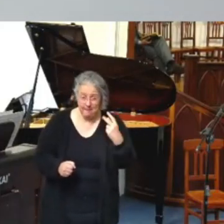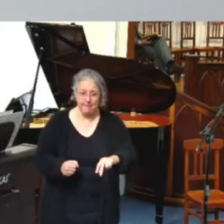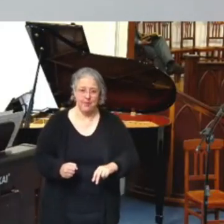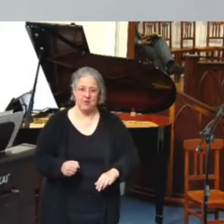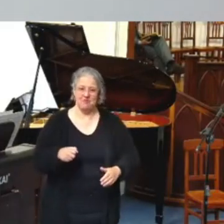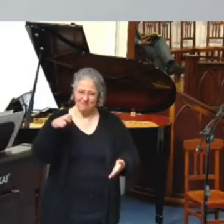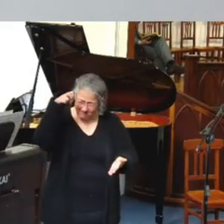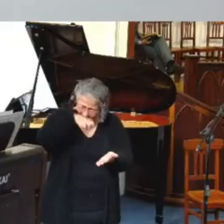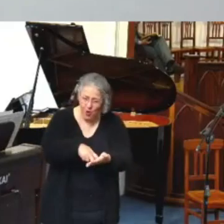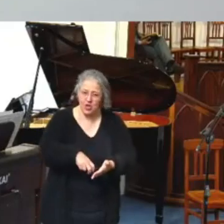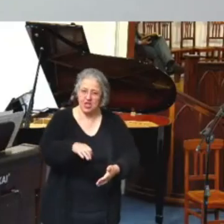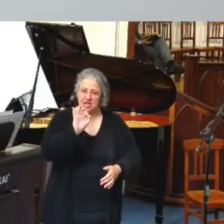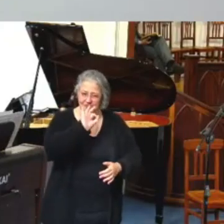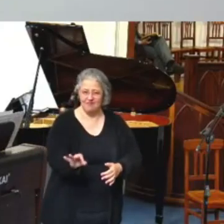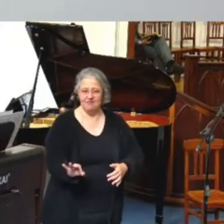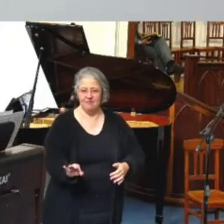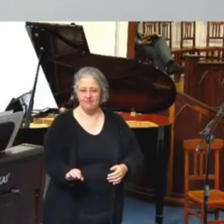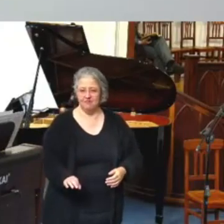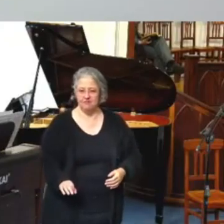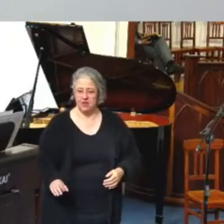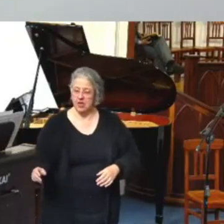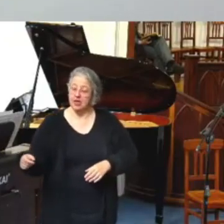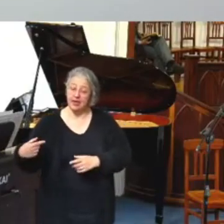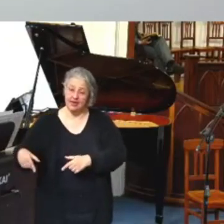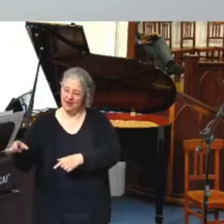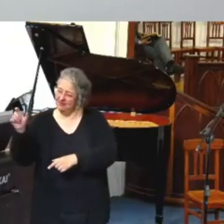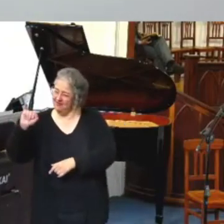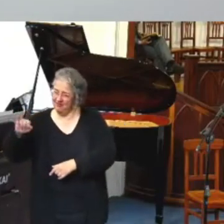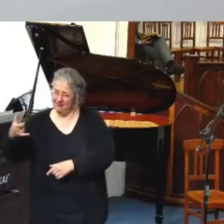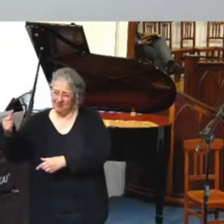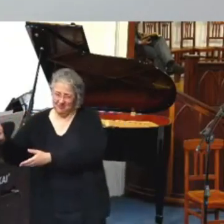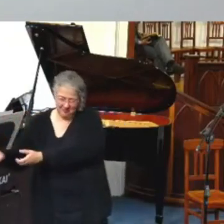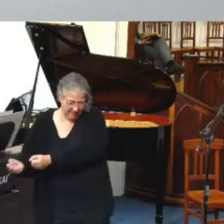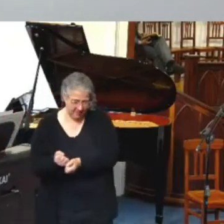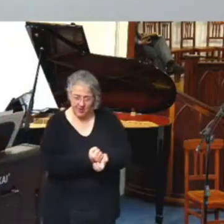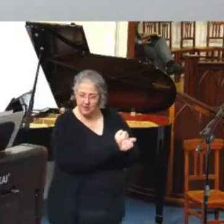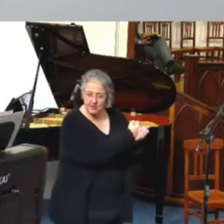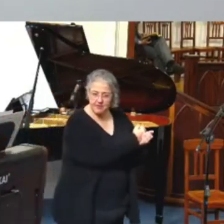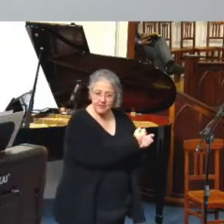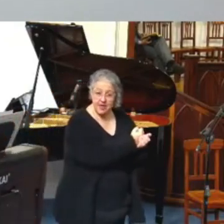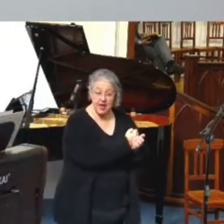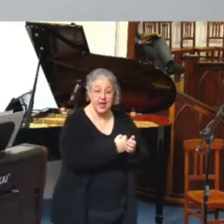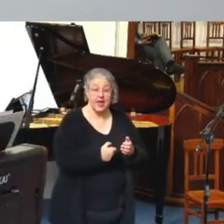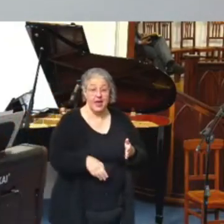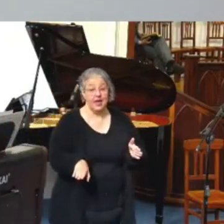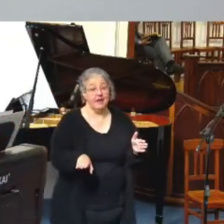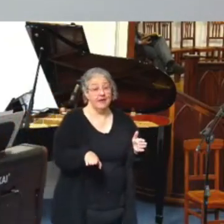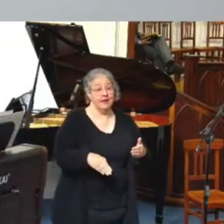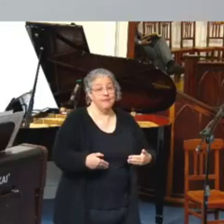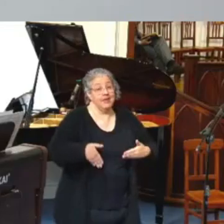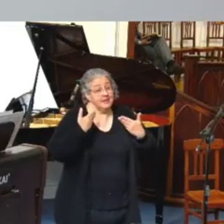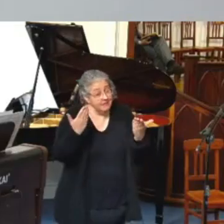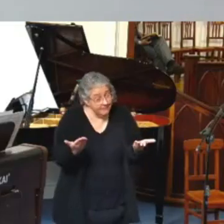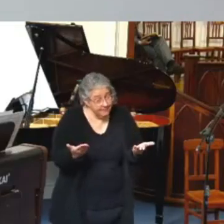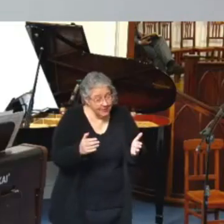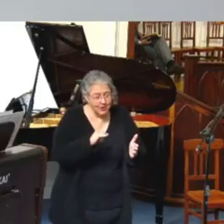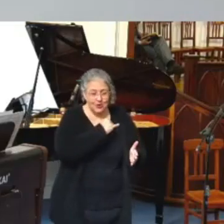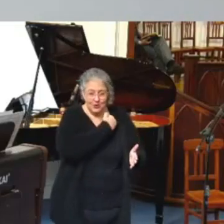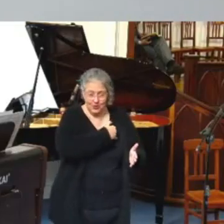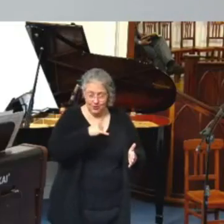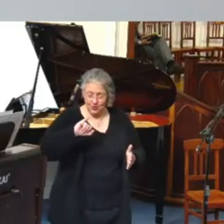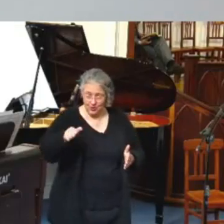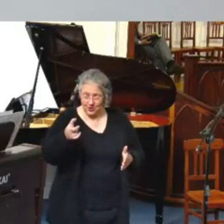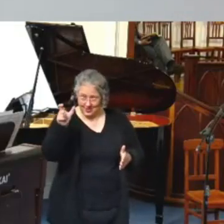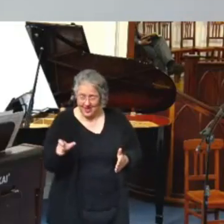na casa de Potifar, Deus o honrou. De tal maneira que ele passou a cuidar de tudo que era de